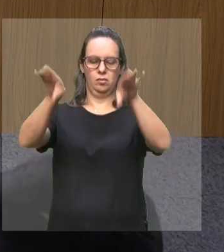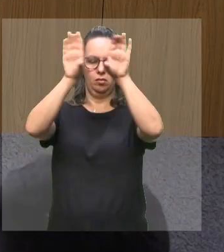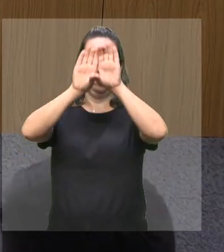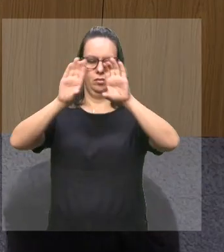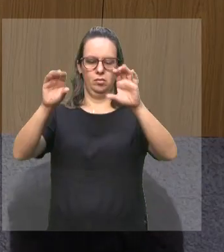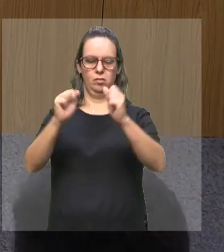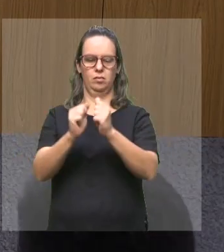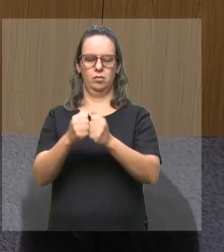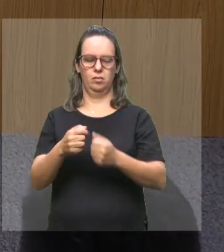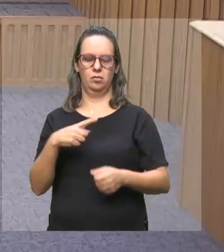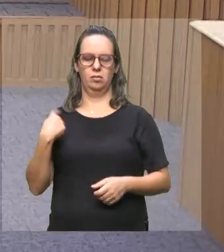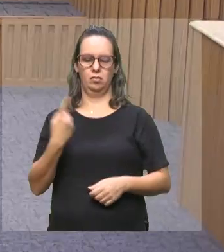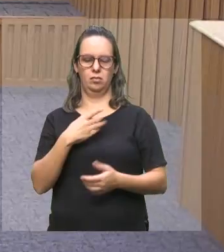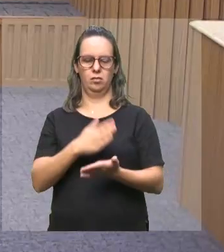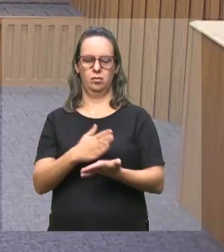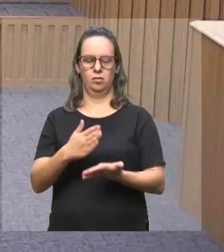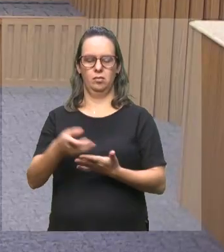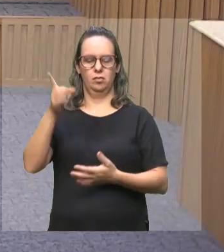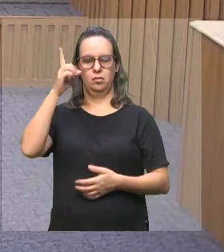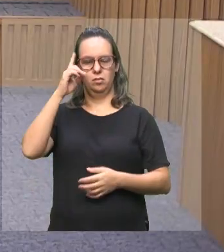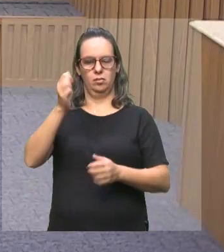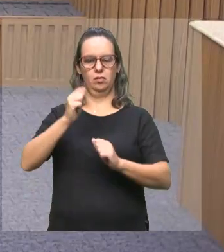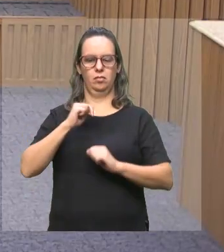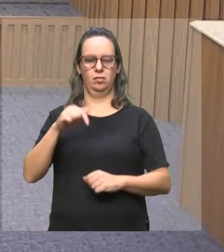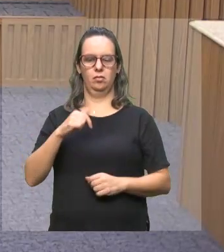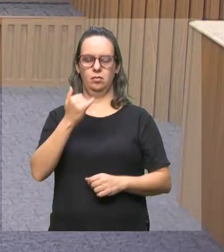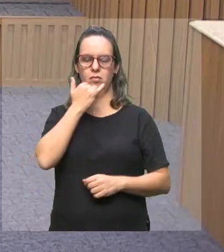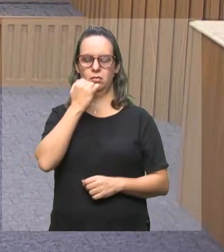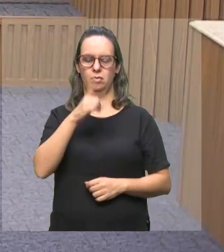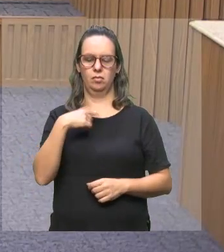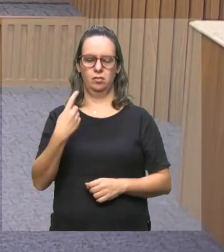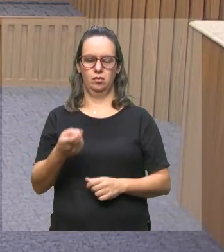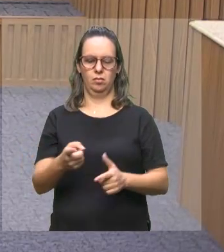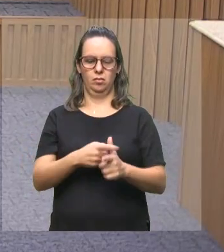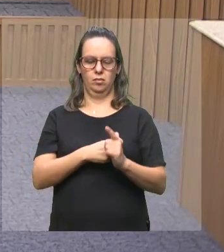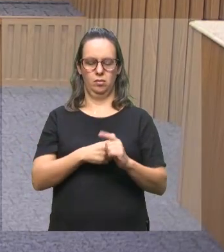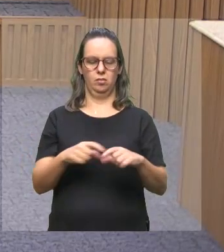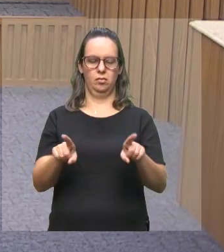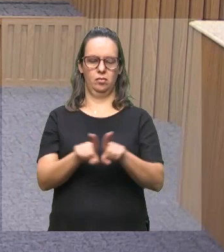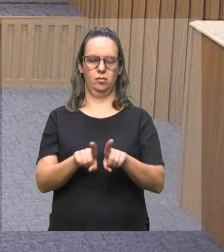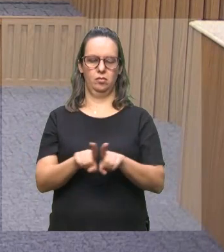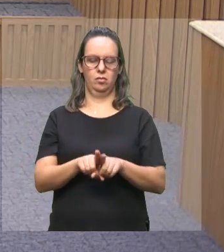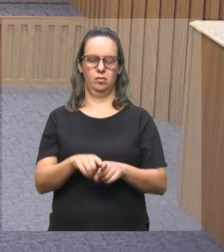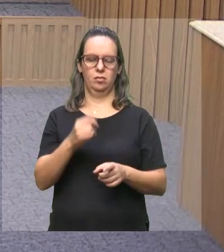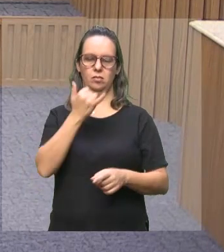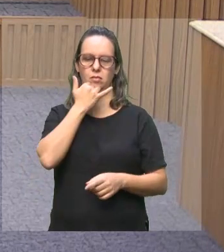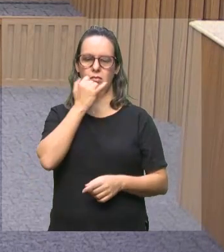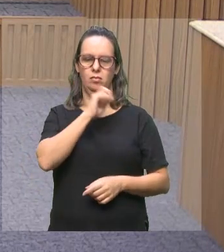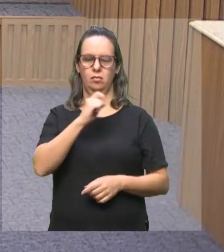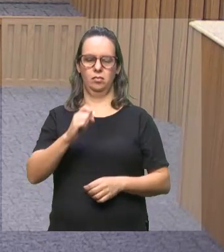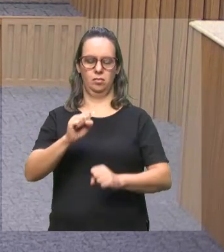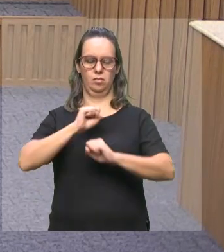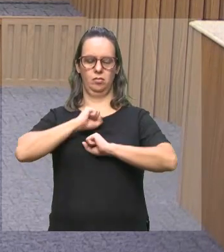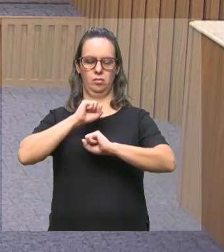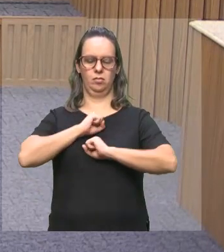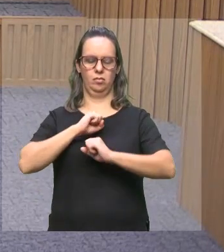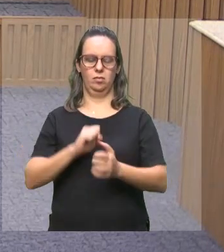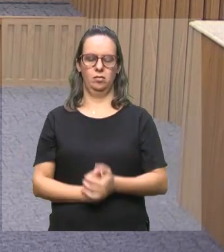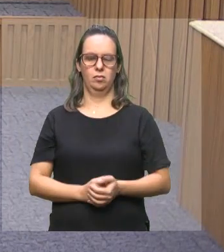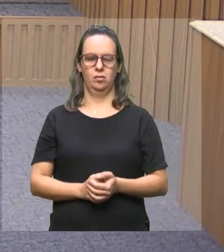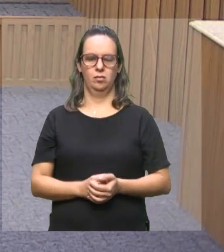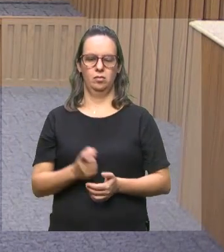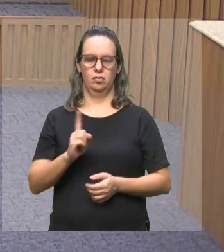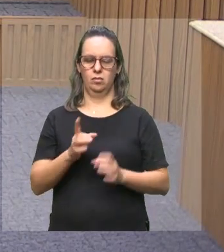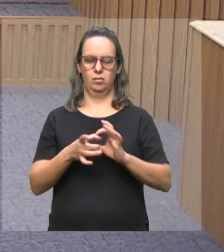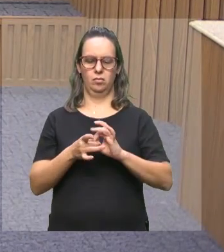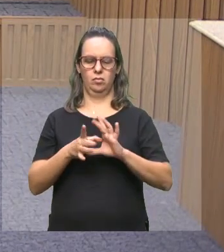pão nosso de cada dia nos dai hoje, perdoe as nossas dívidas, assim como nós perdoamos os nossos devedores. E não